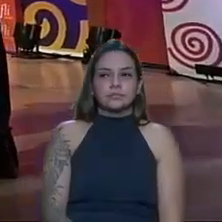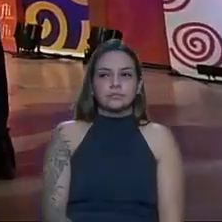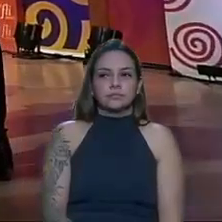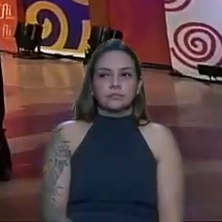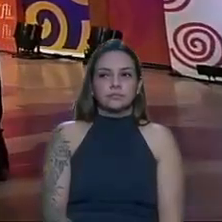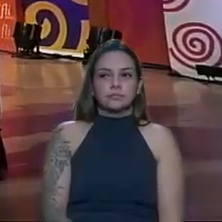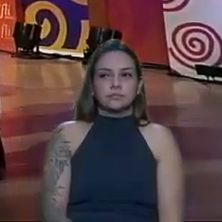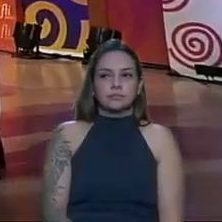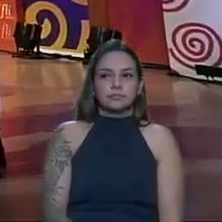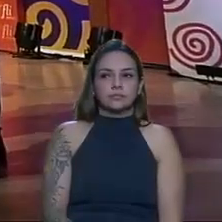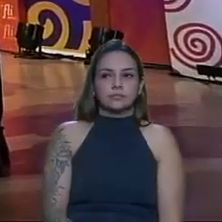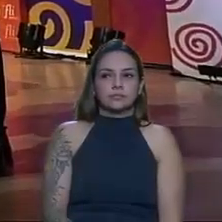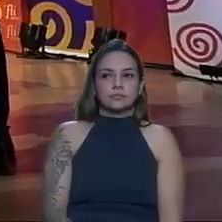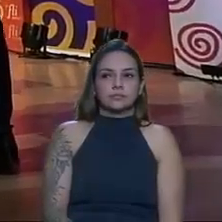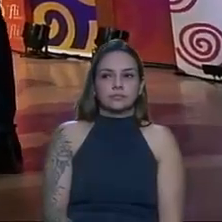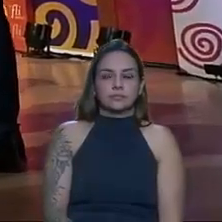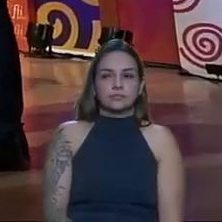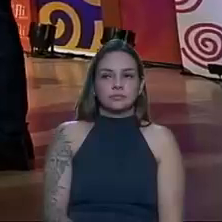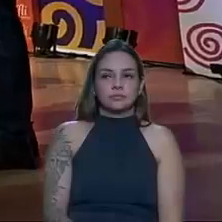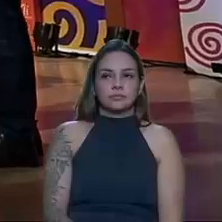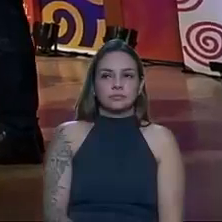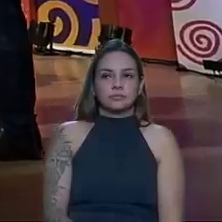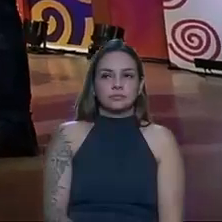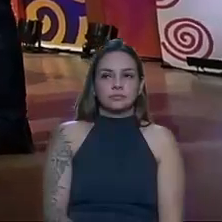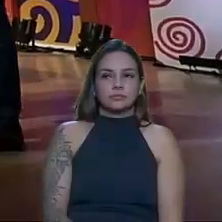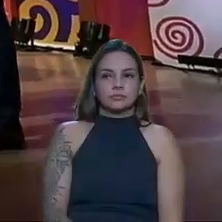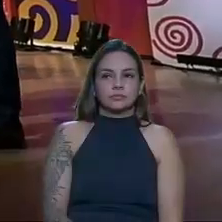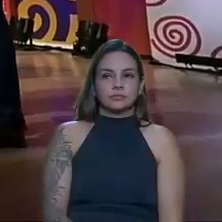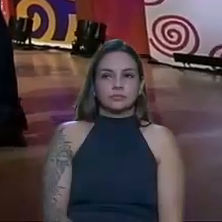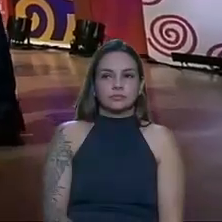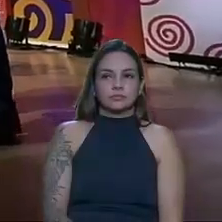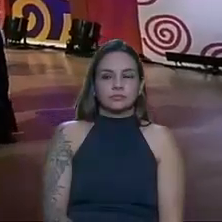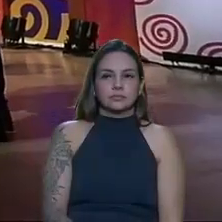Vou passar a palavra para o Fabrício, ele falou que não queria falar não, mas eu botei ele numa sinuca aqui.